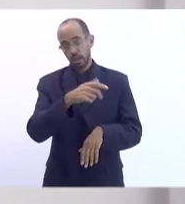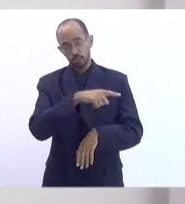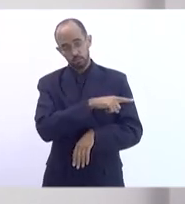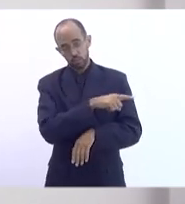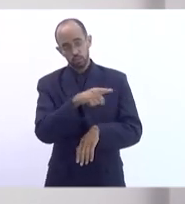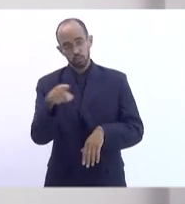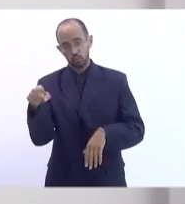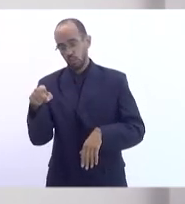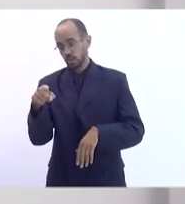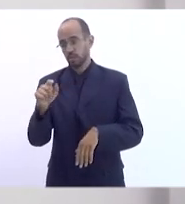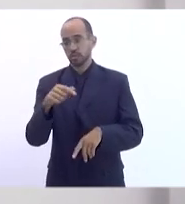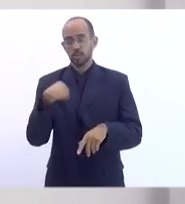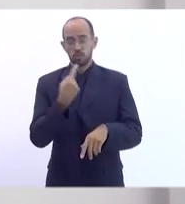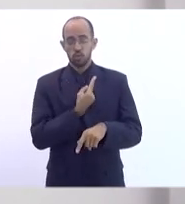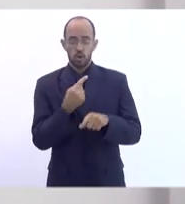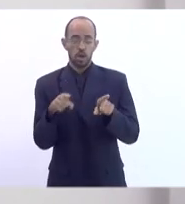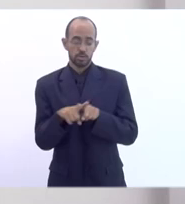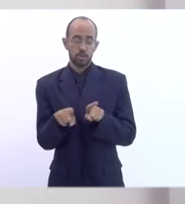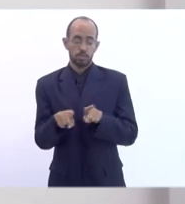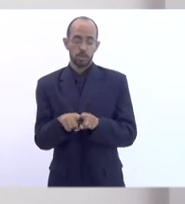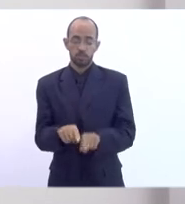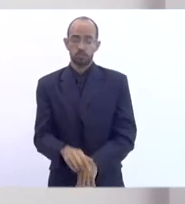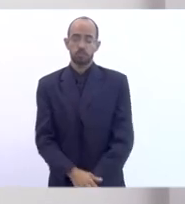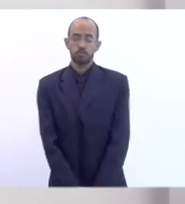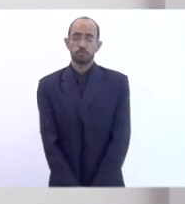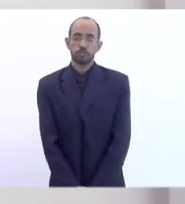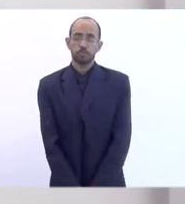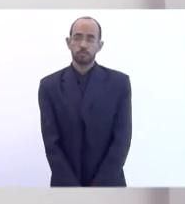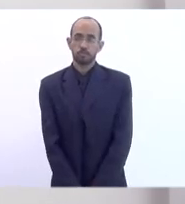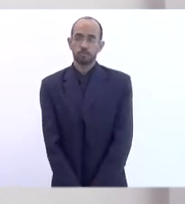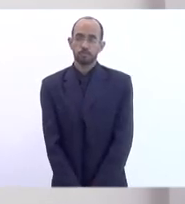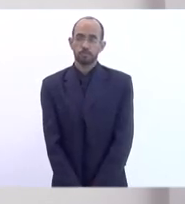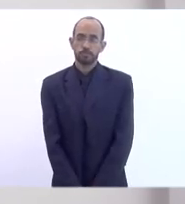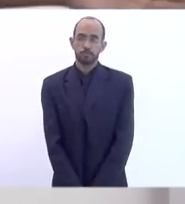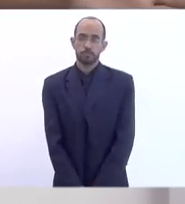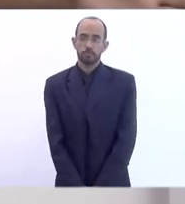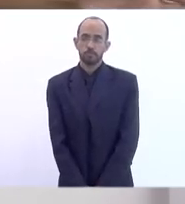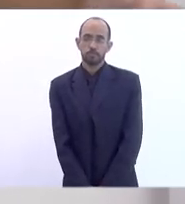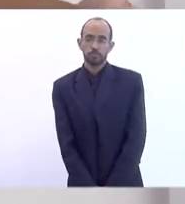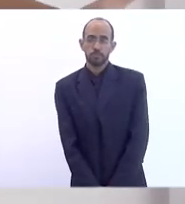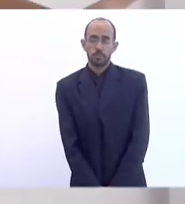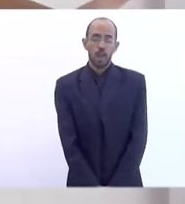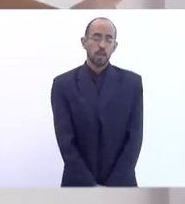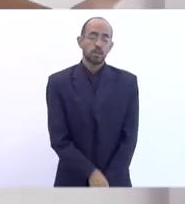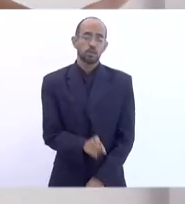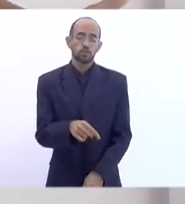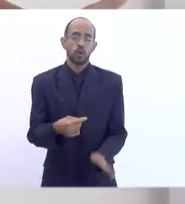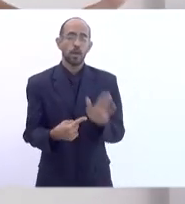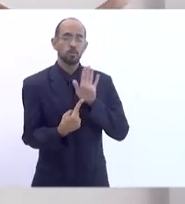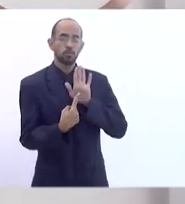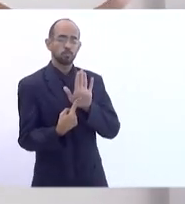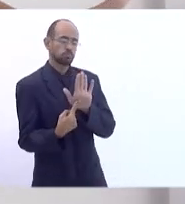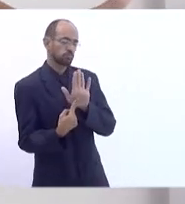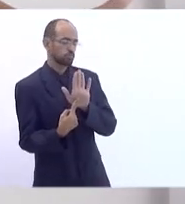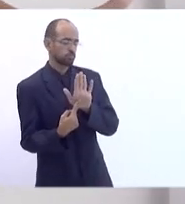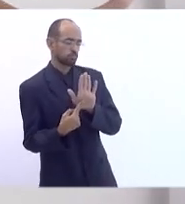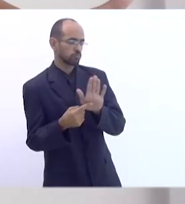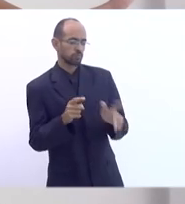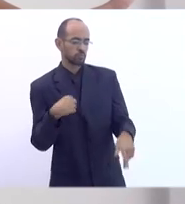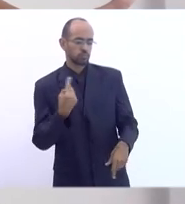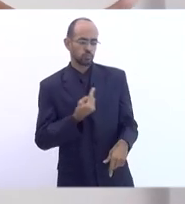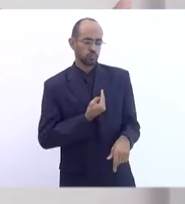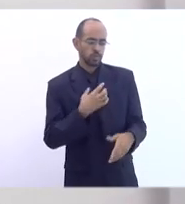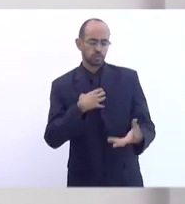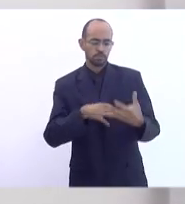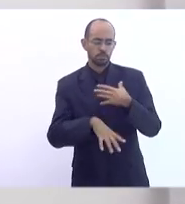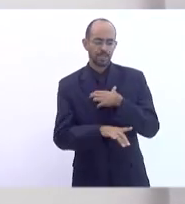senhores e por nós é isso aqui é demonstração da nossa boa vontade e